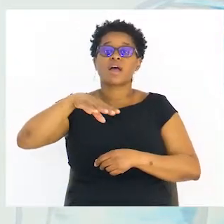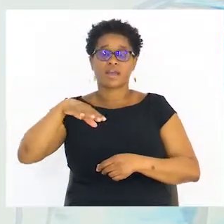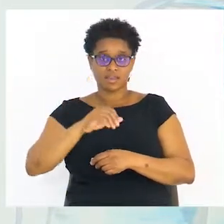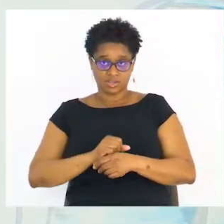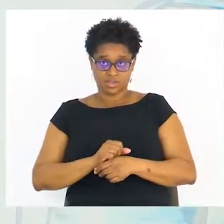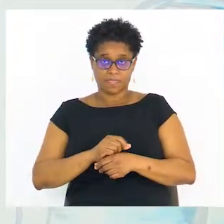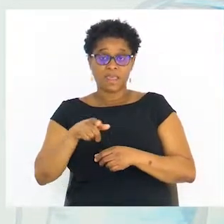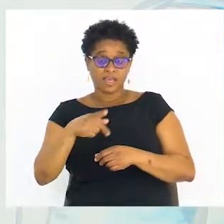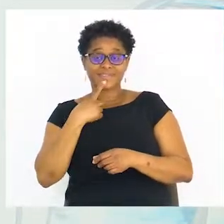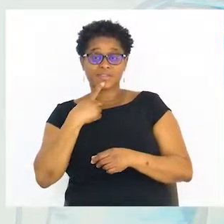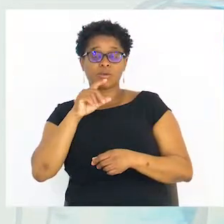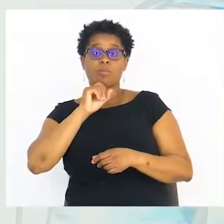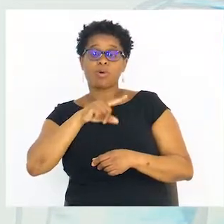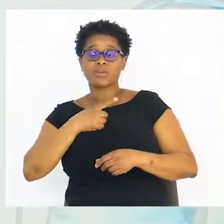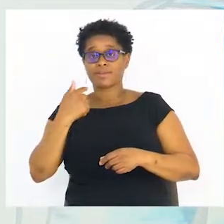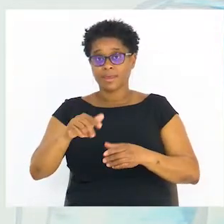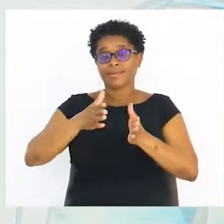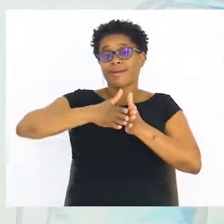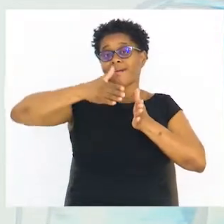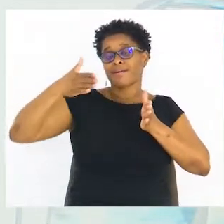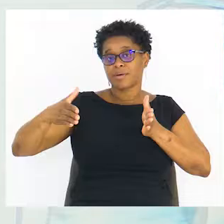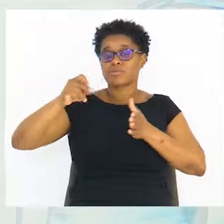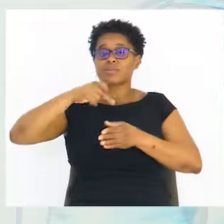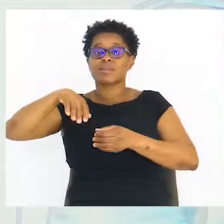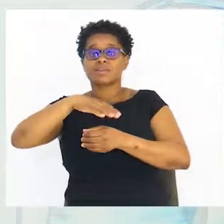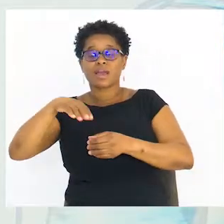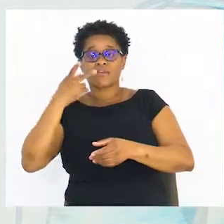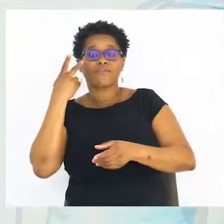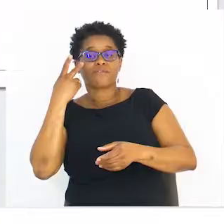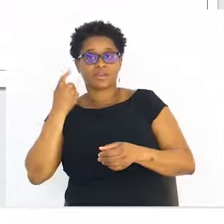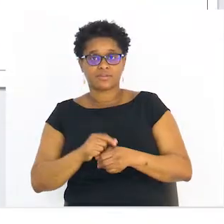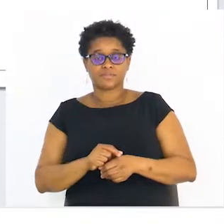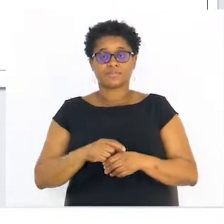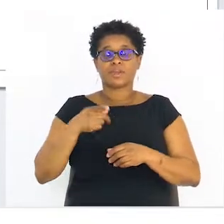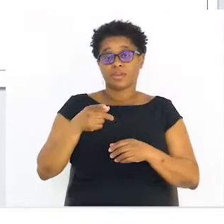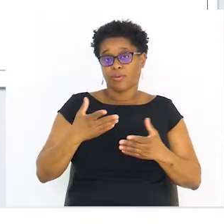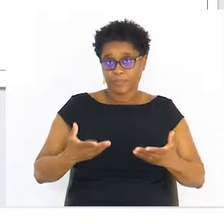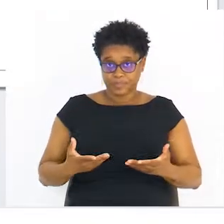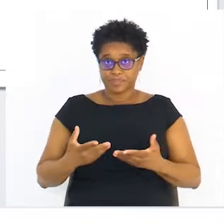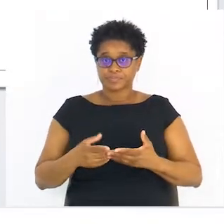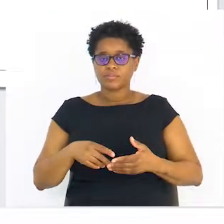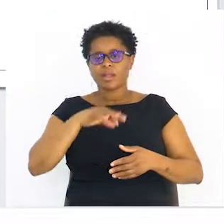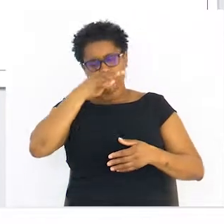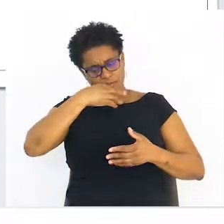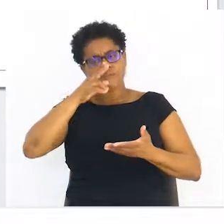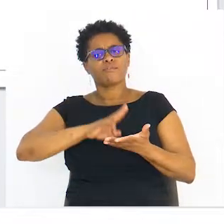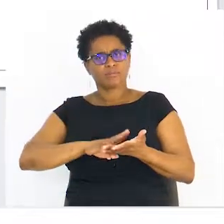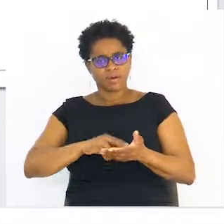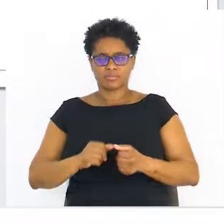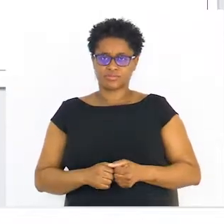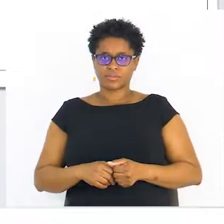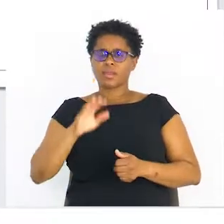é o entendimento que se pode ter de alargamento das áreas habitadas. E, para tal,